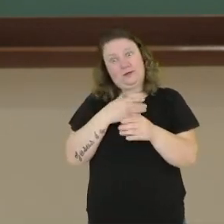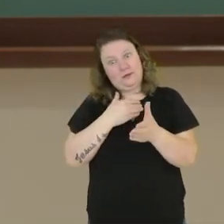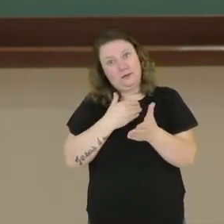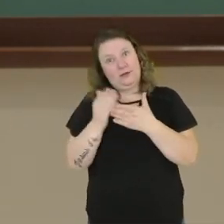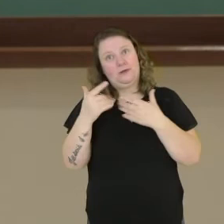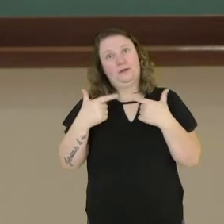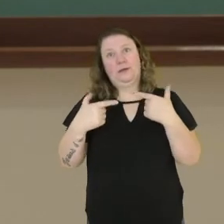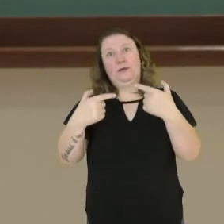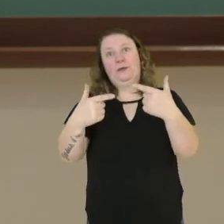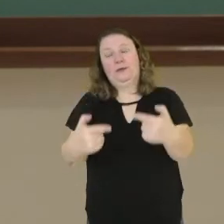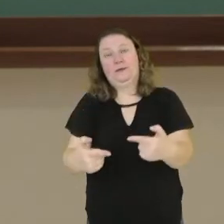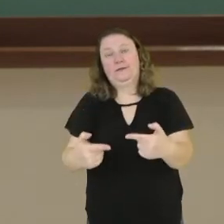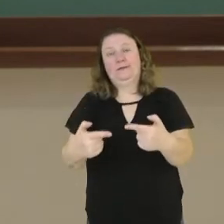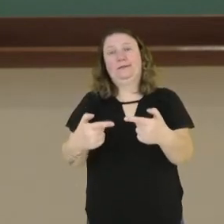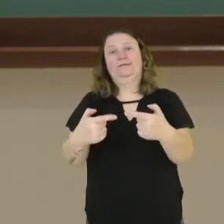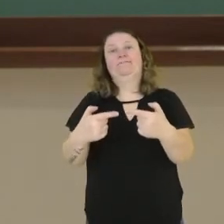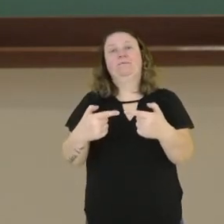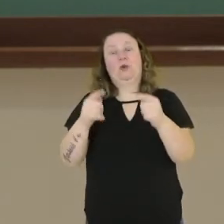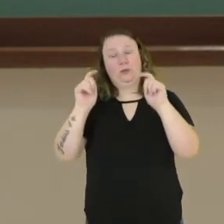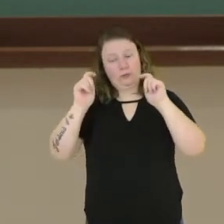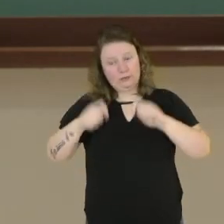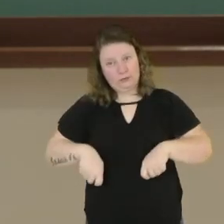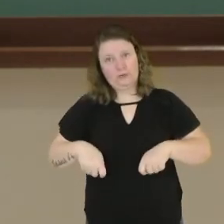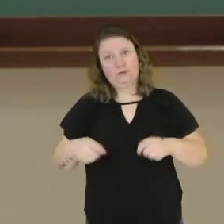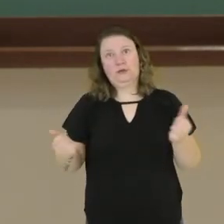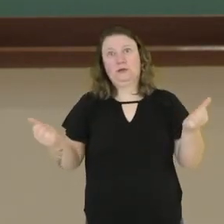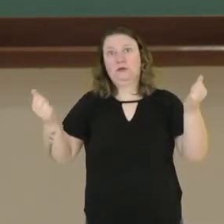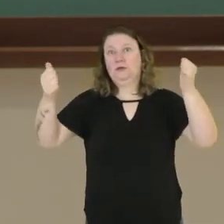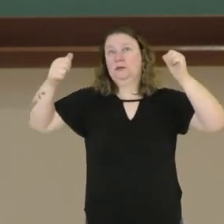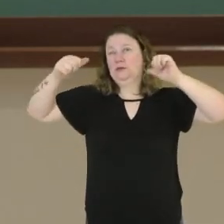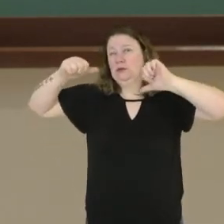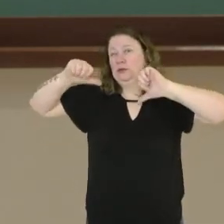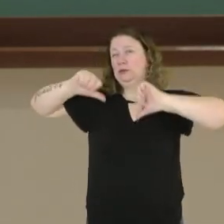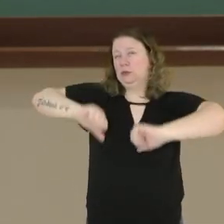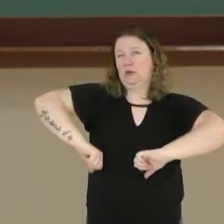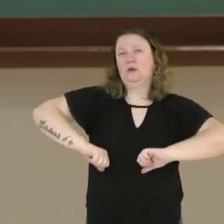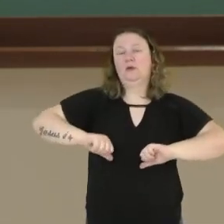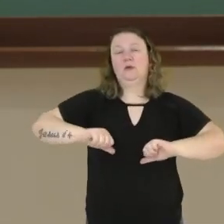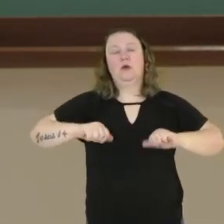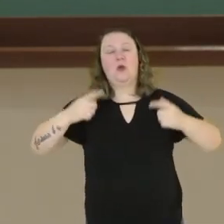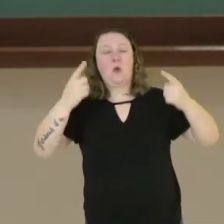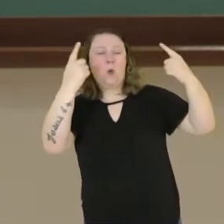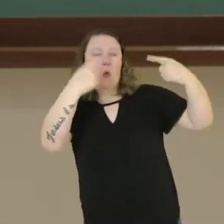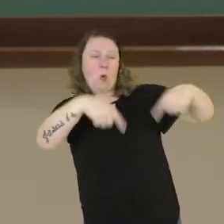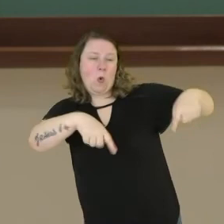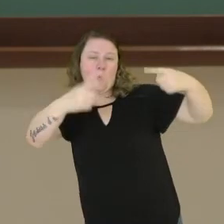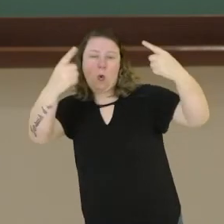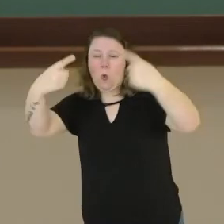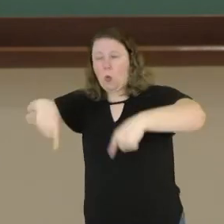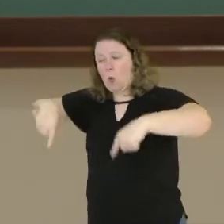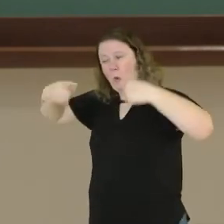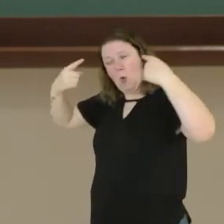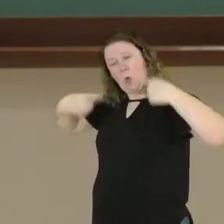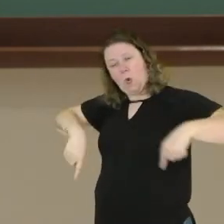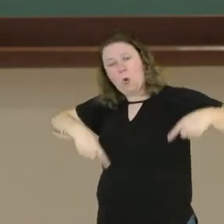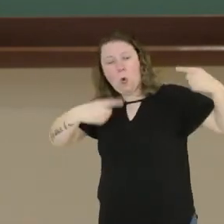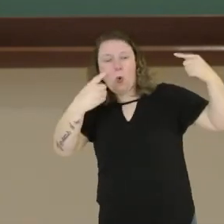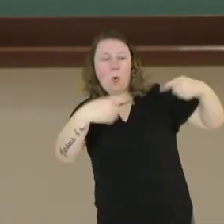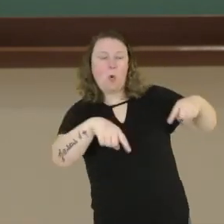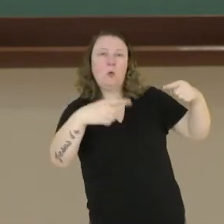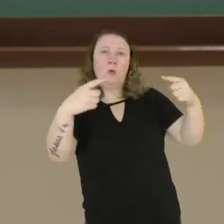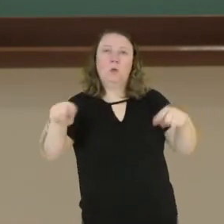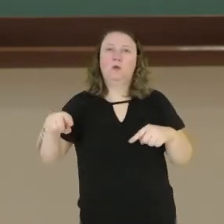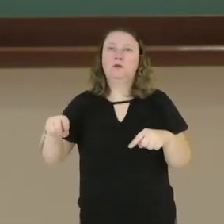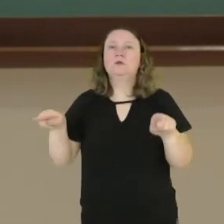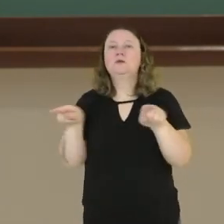grande desentendimento, gerava algo maior, de um conflito entre fazendeiros, um conflito entre nações.